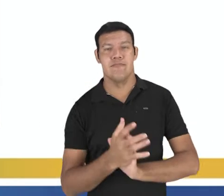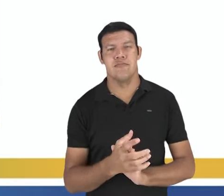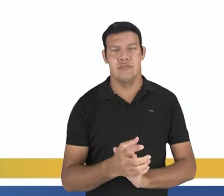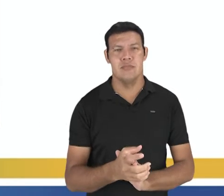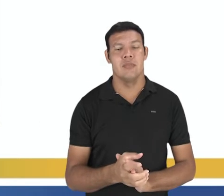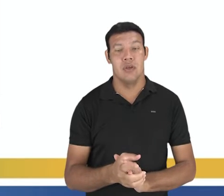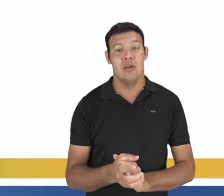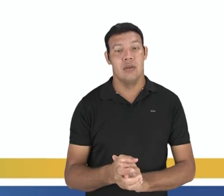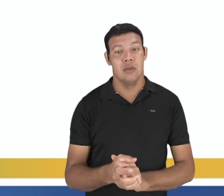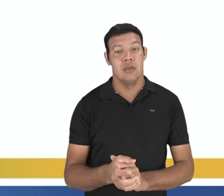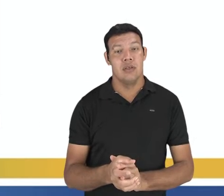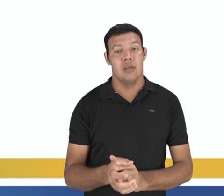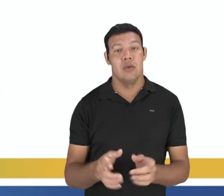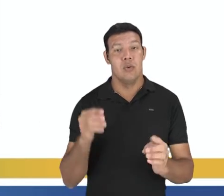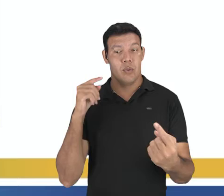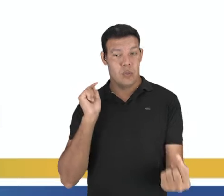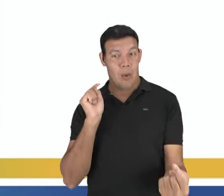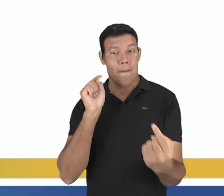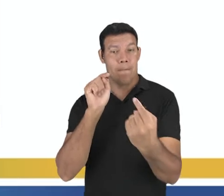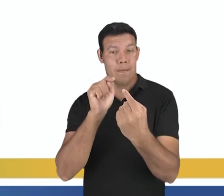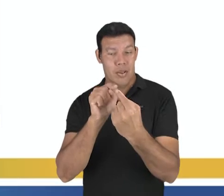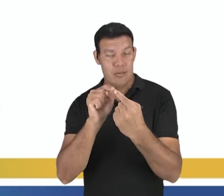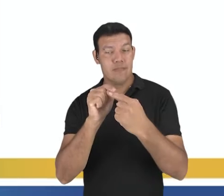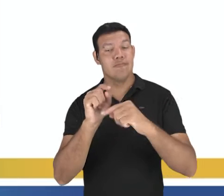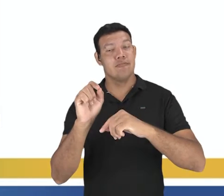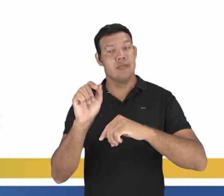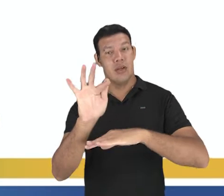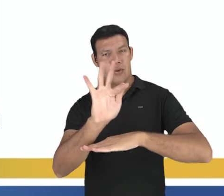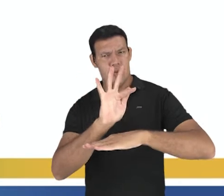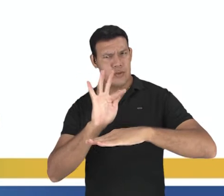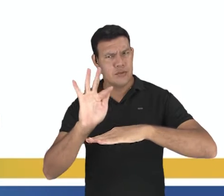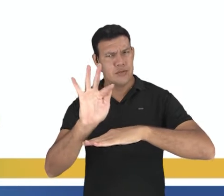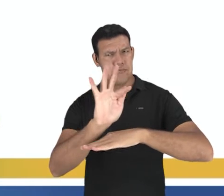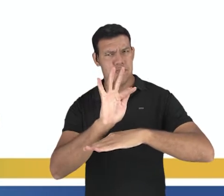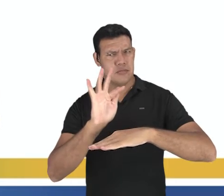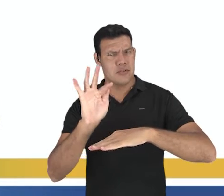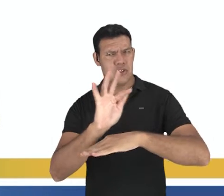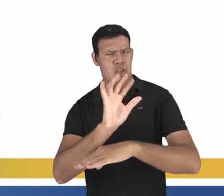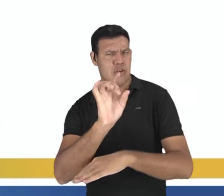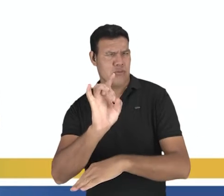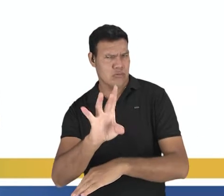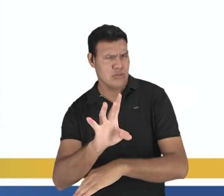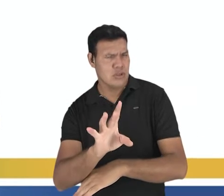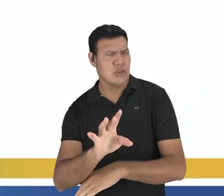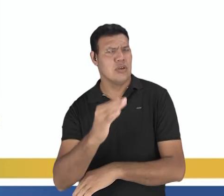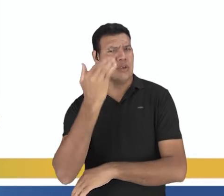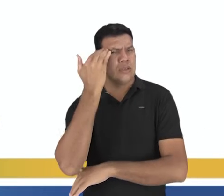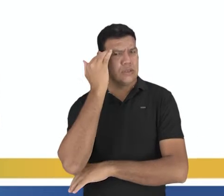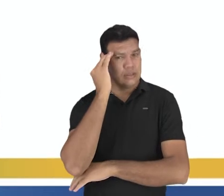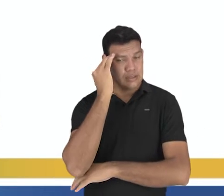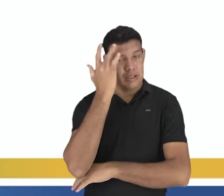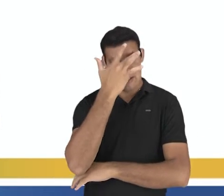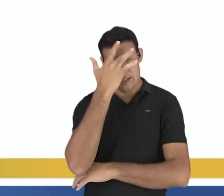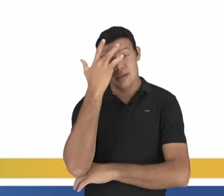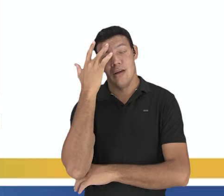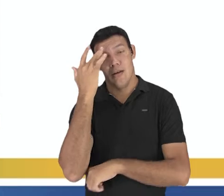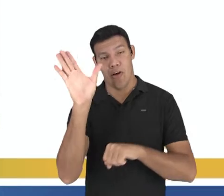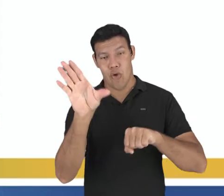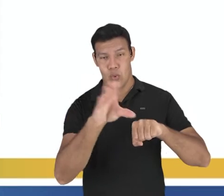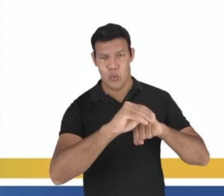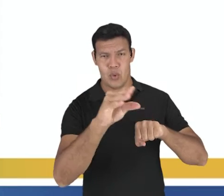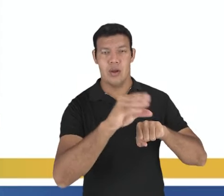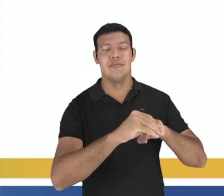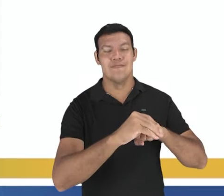intuito, numa linguagem mais rebuscada, mais formal, que geralmente só quem entende, quem tem